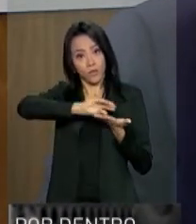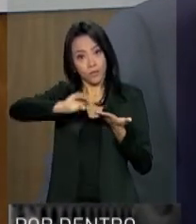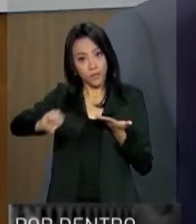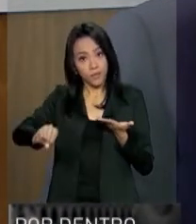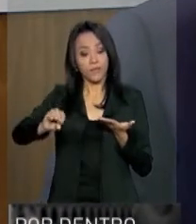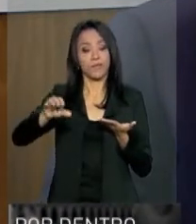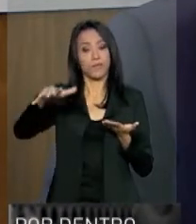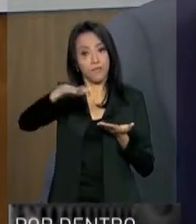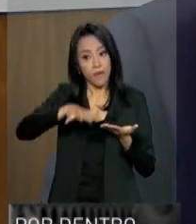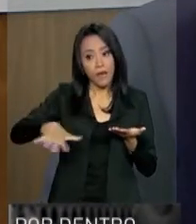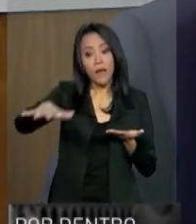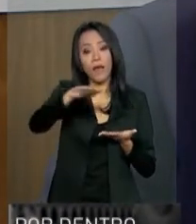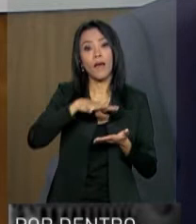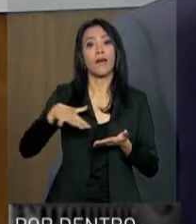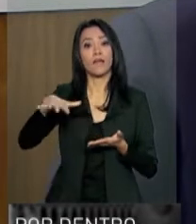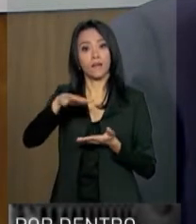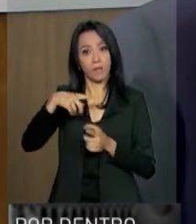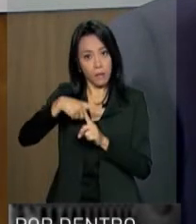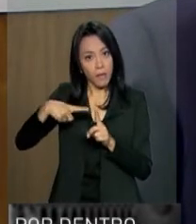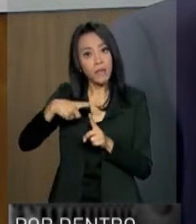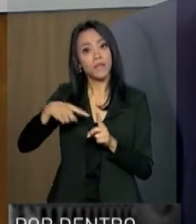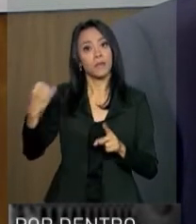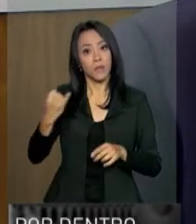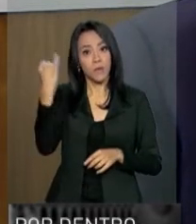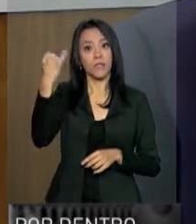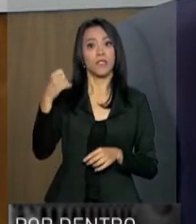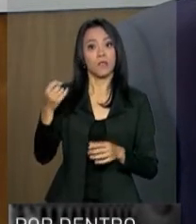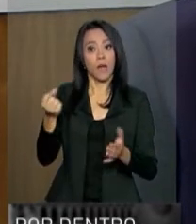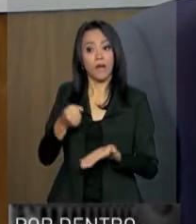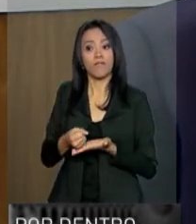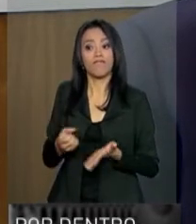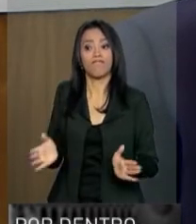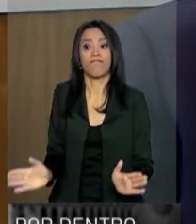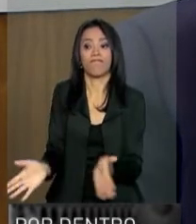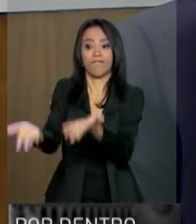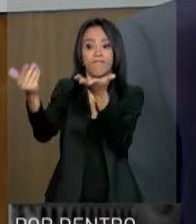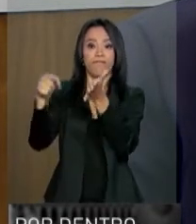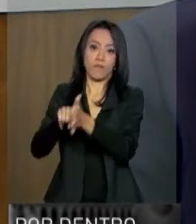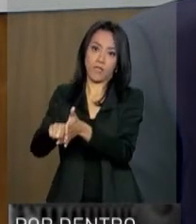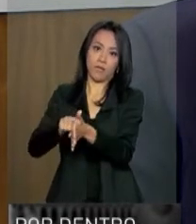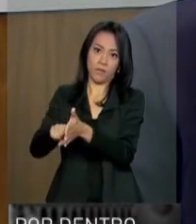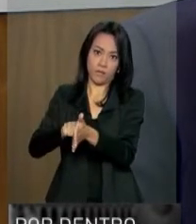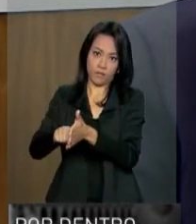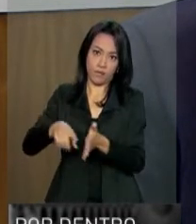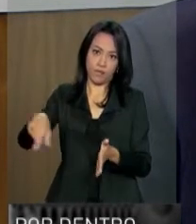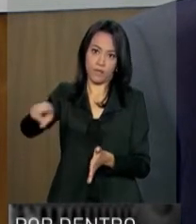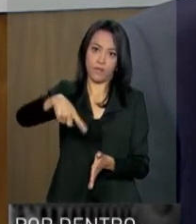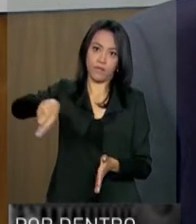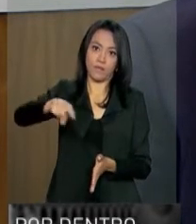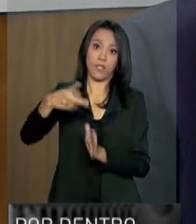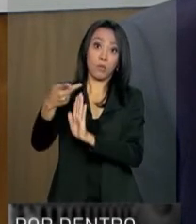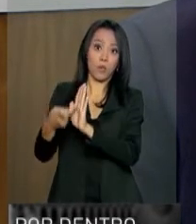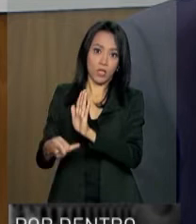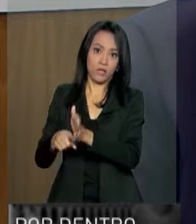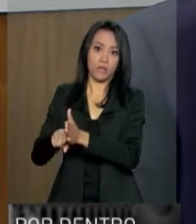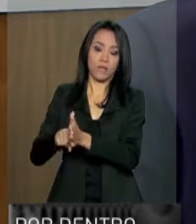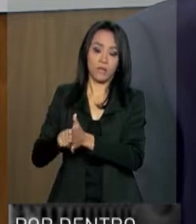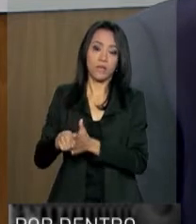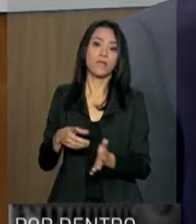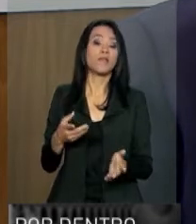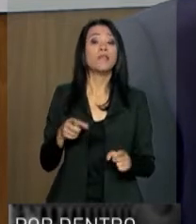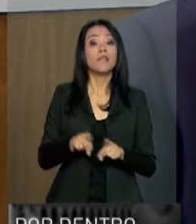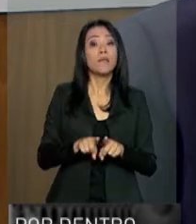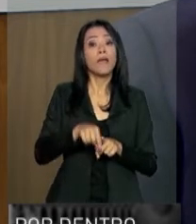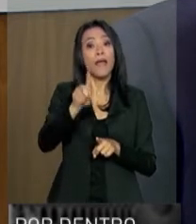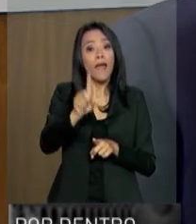numa parcela importante nesses projetos de inovação é vale registrar que é também grande